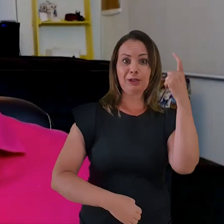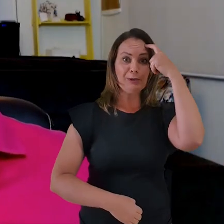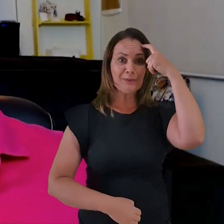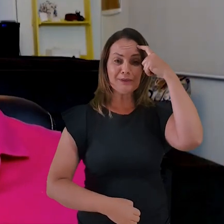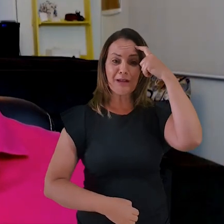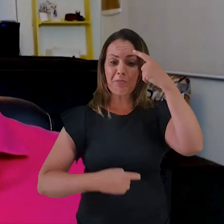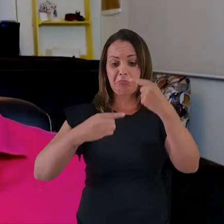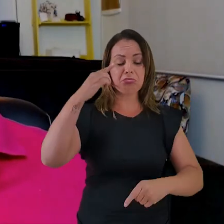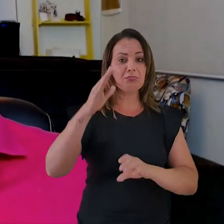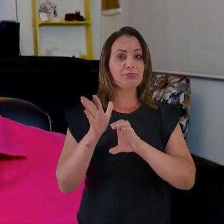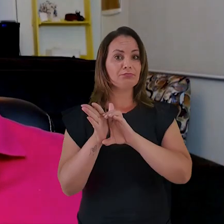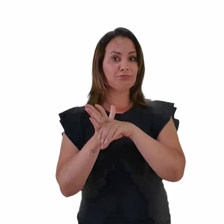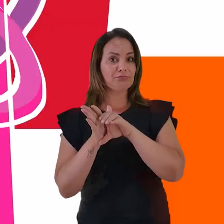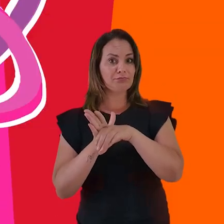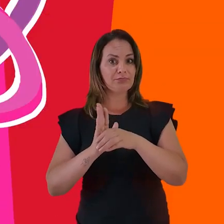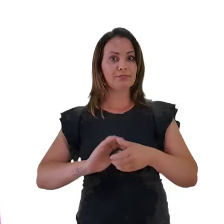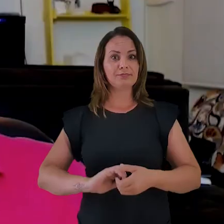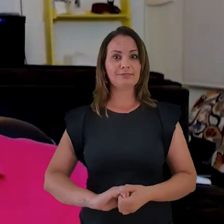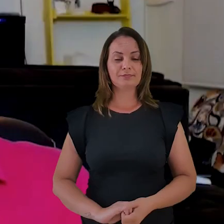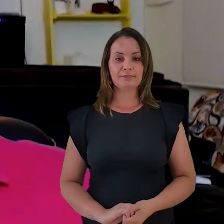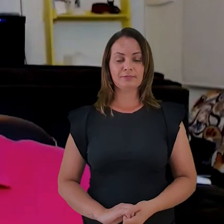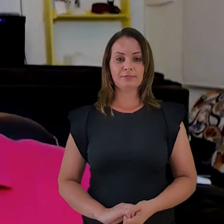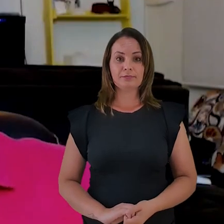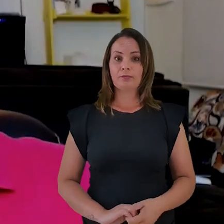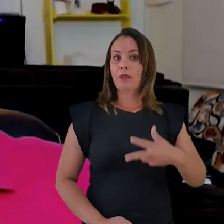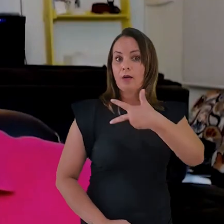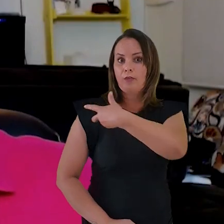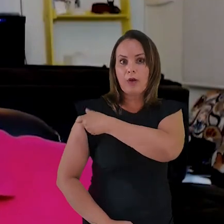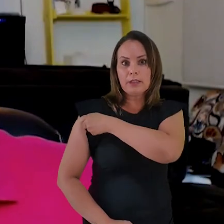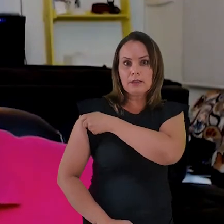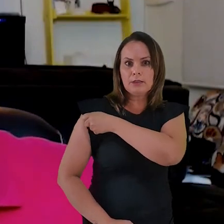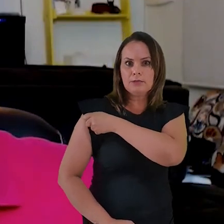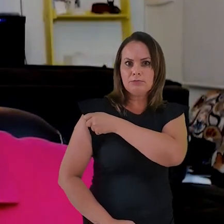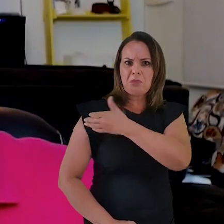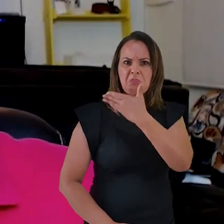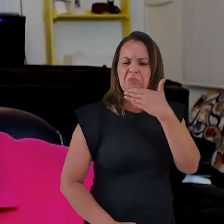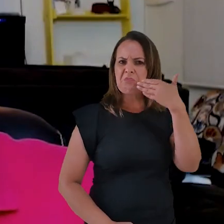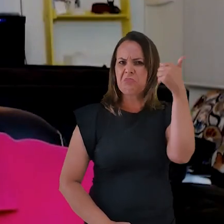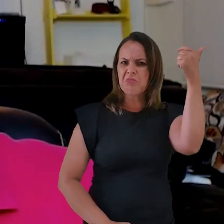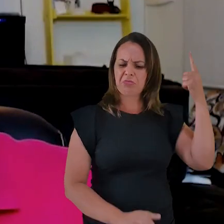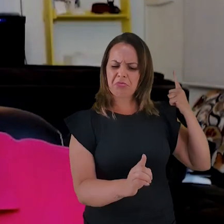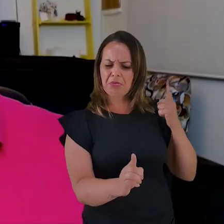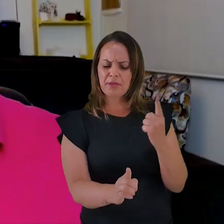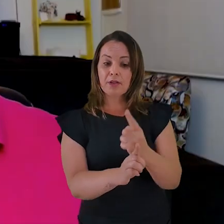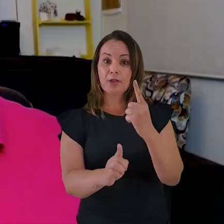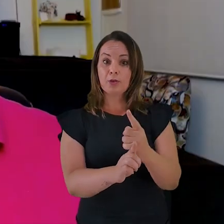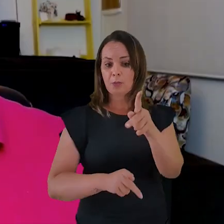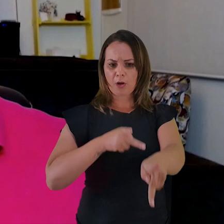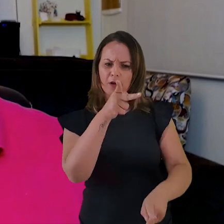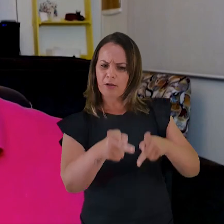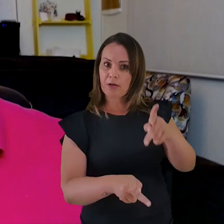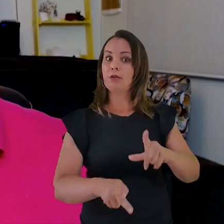tem nada a ver com ciência. E a vacina é uma das maiores invenções da humanidade. Elas